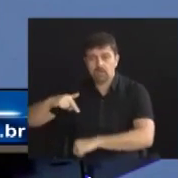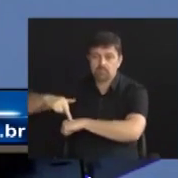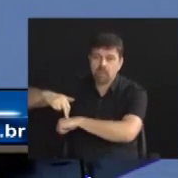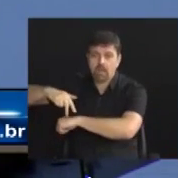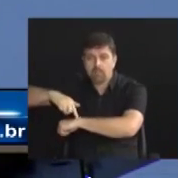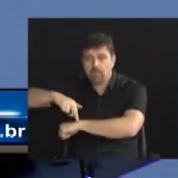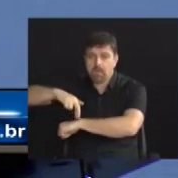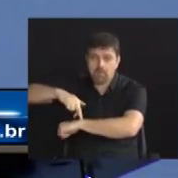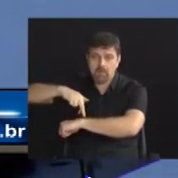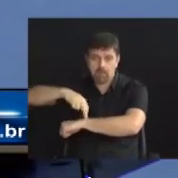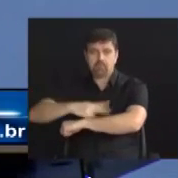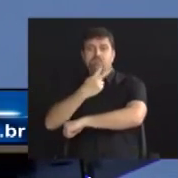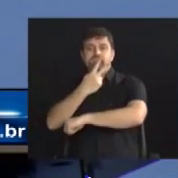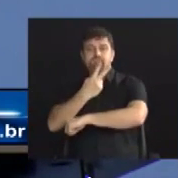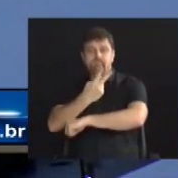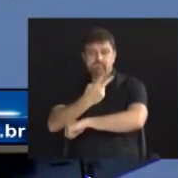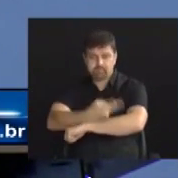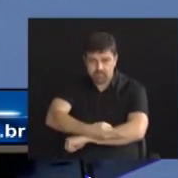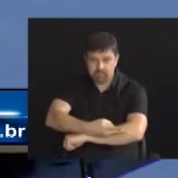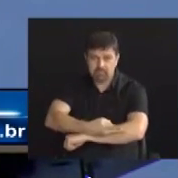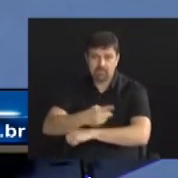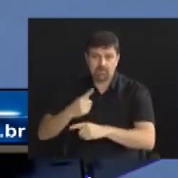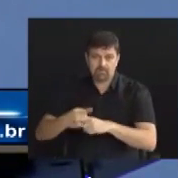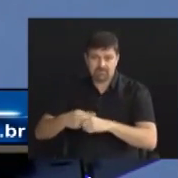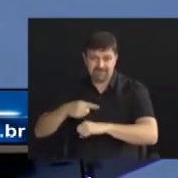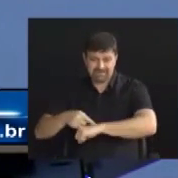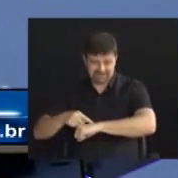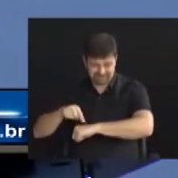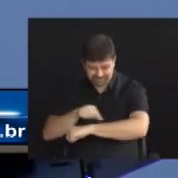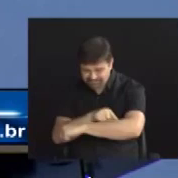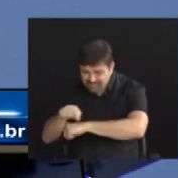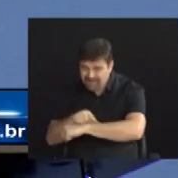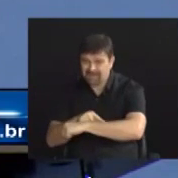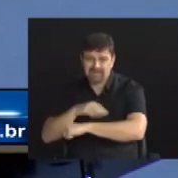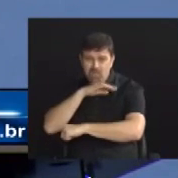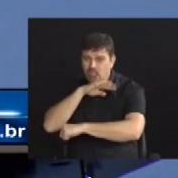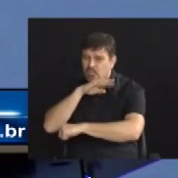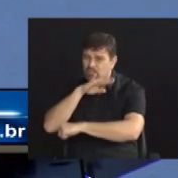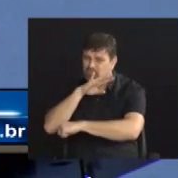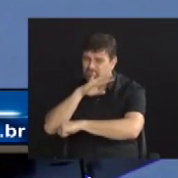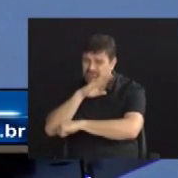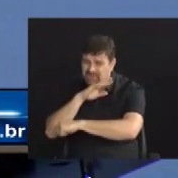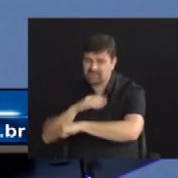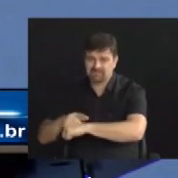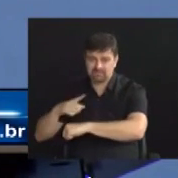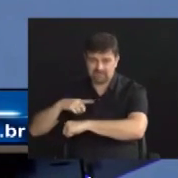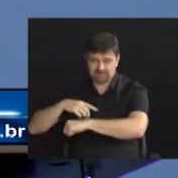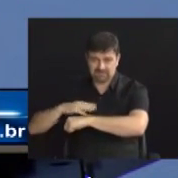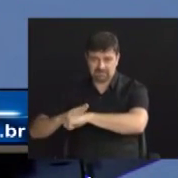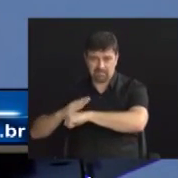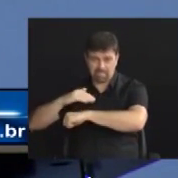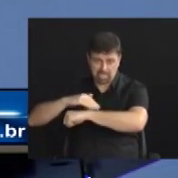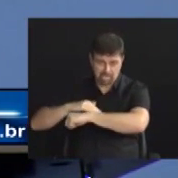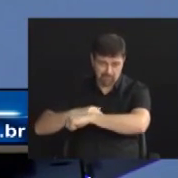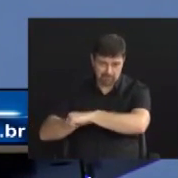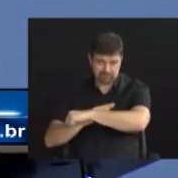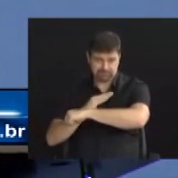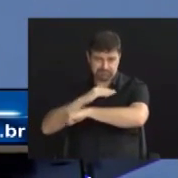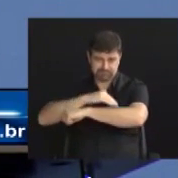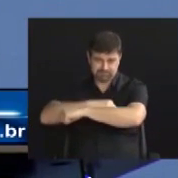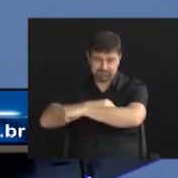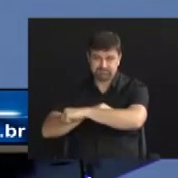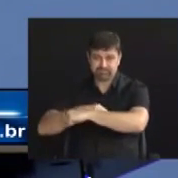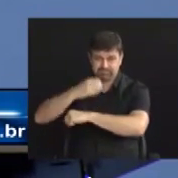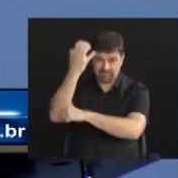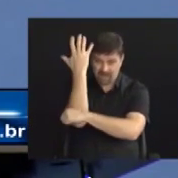ali caiu devido a essas irregularidades nas calçadas, causadas pelo levantamento da raiz